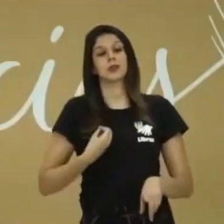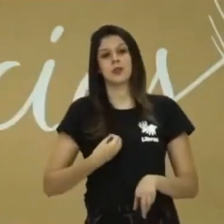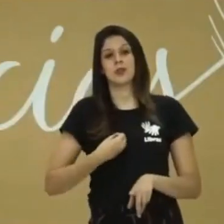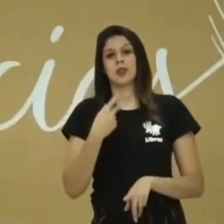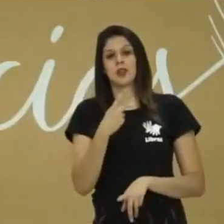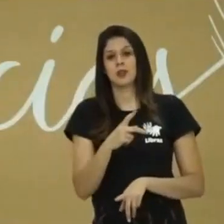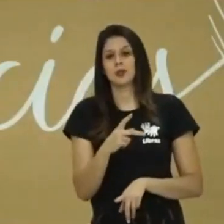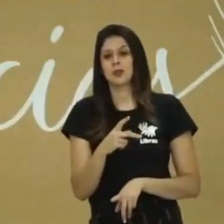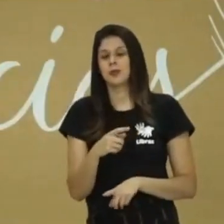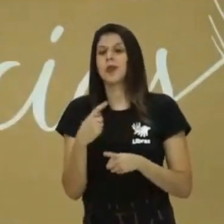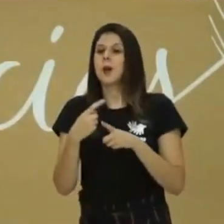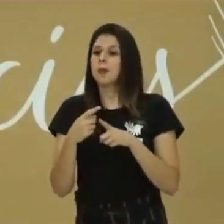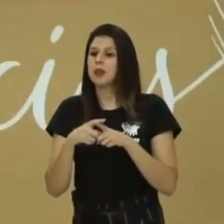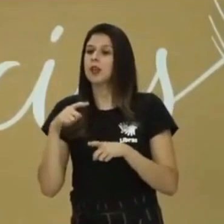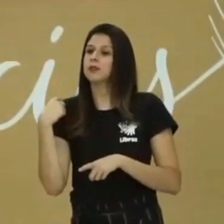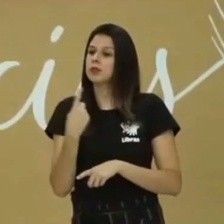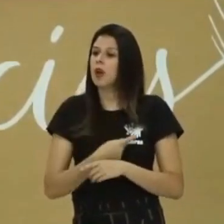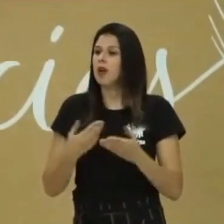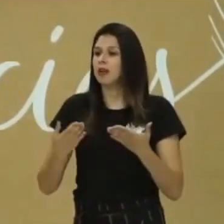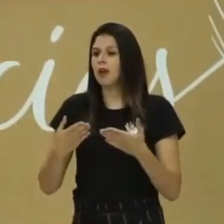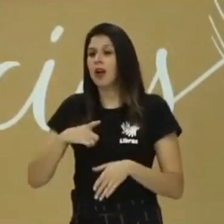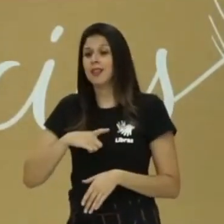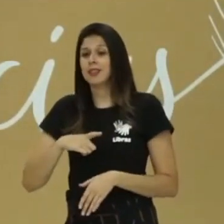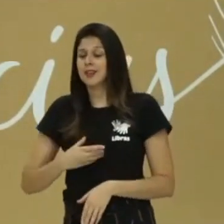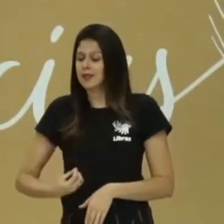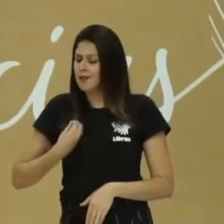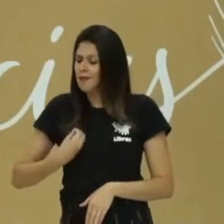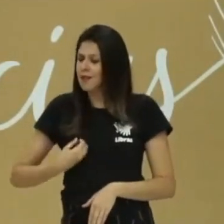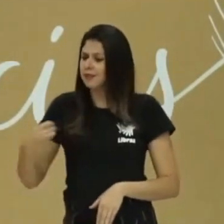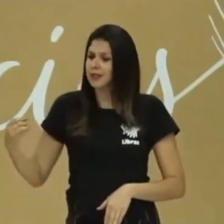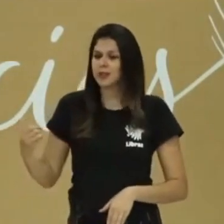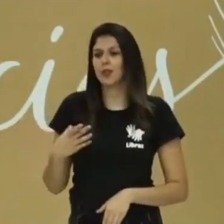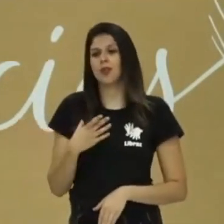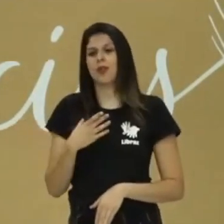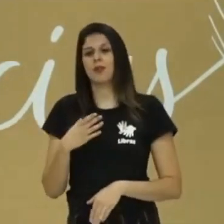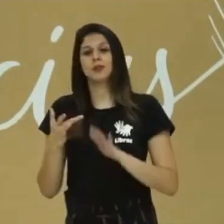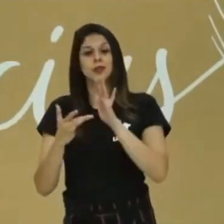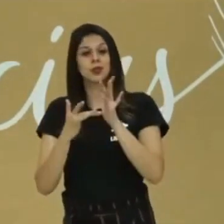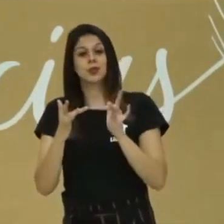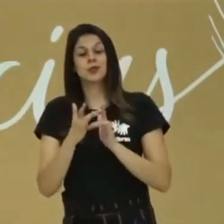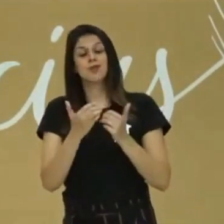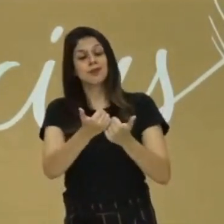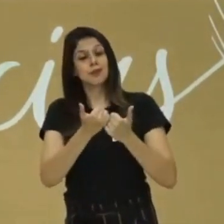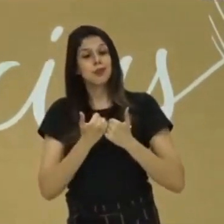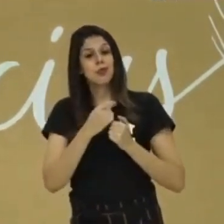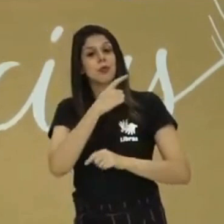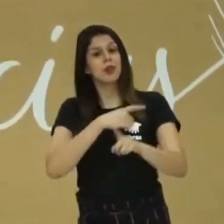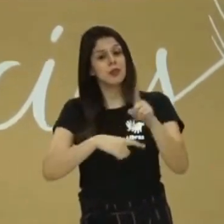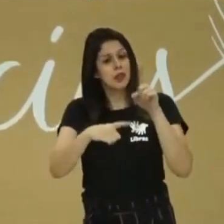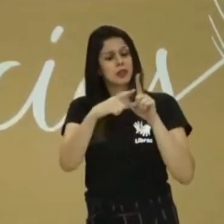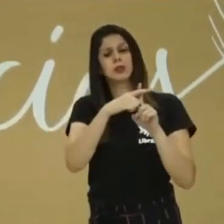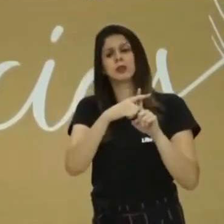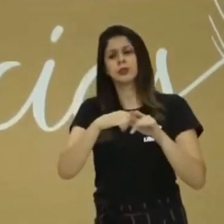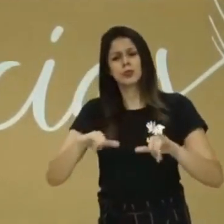eternidade você é nascido de novo Você é nova criatura você foi comprado por um preço muito